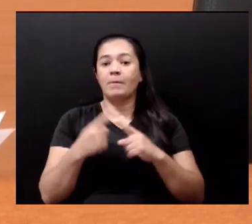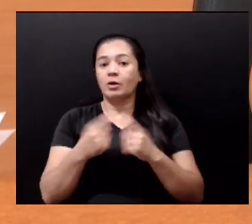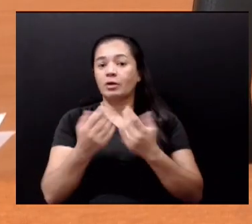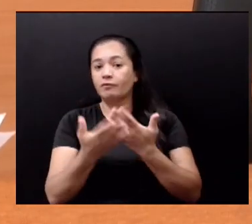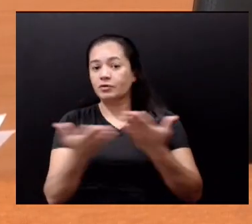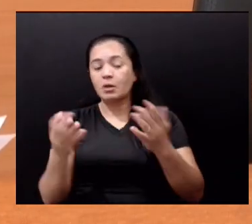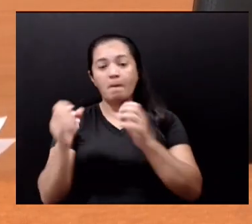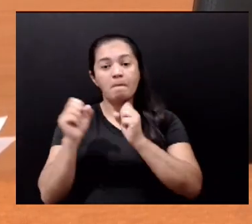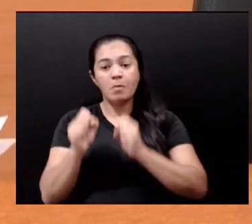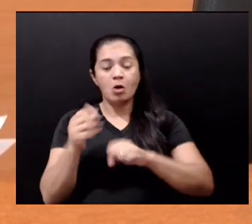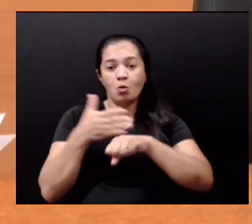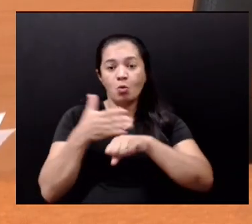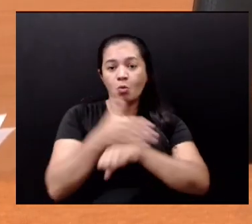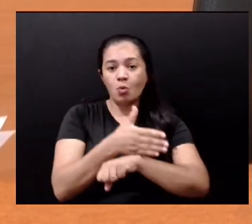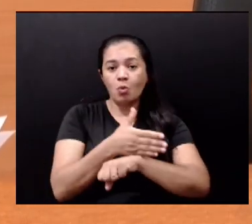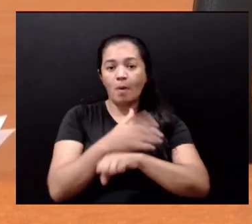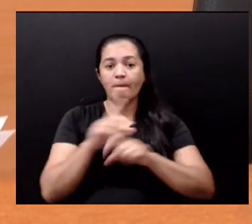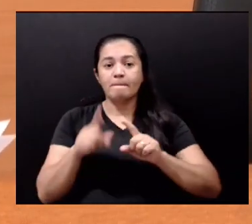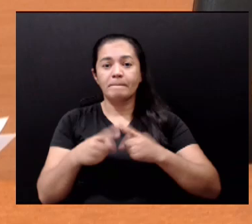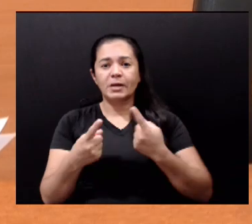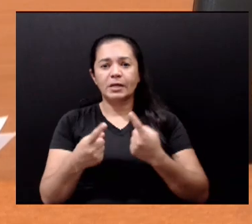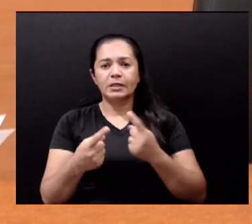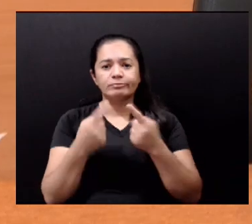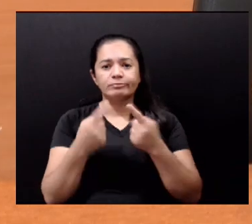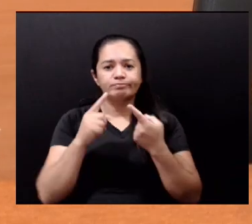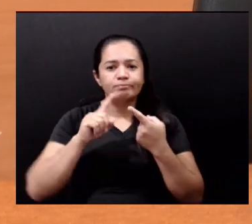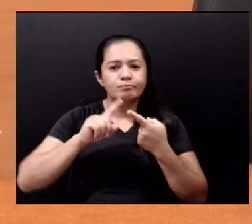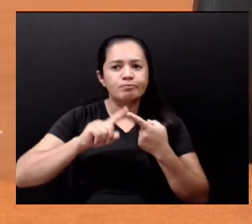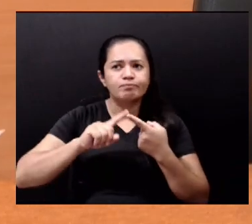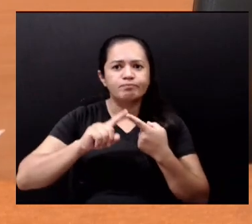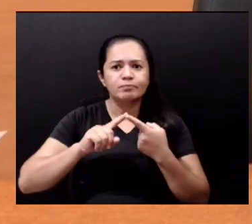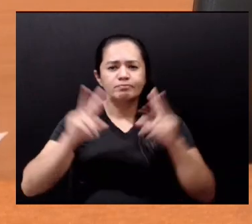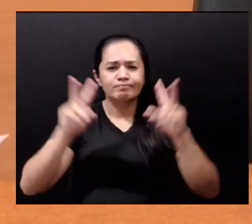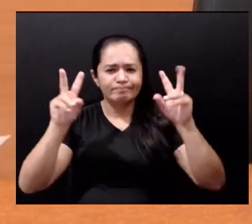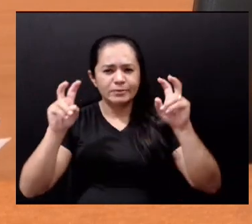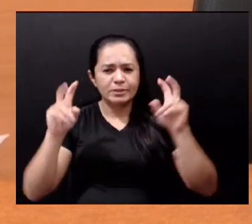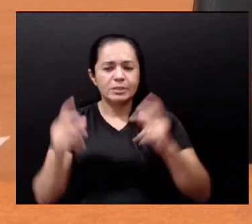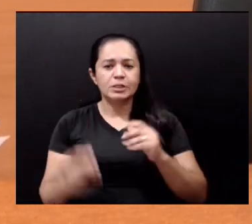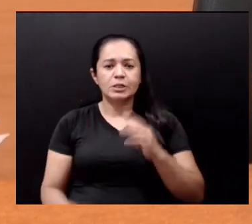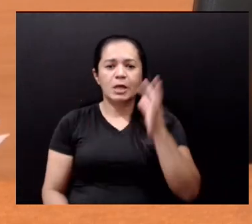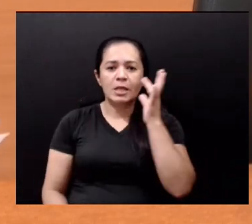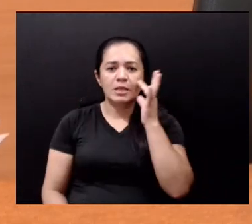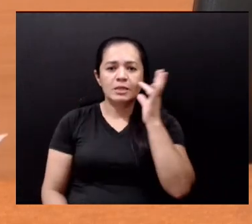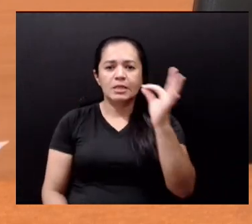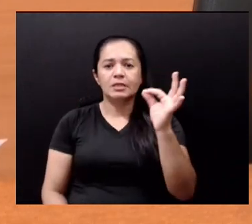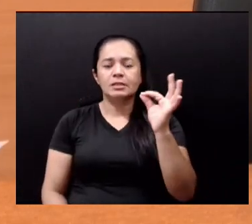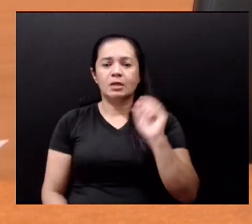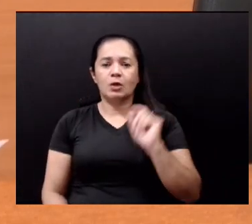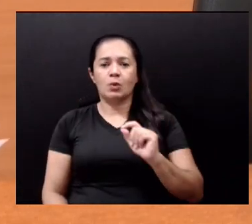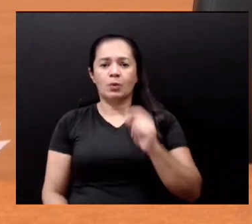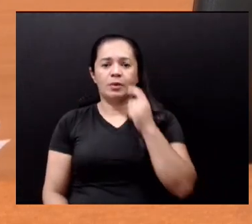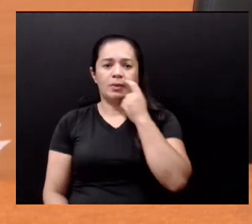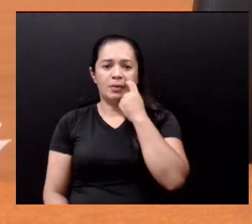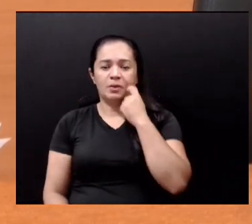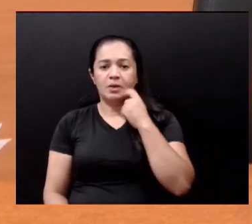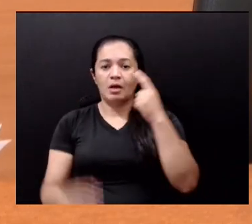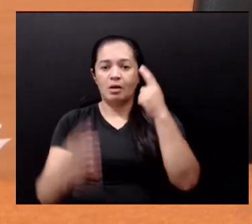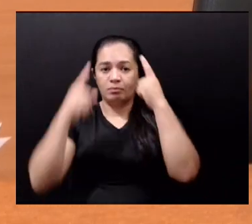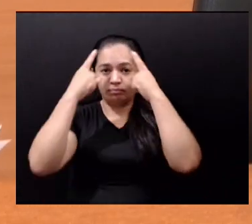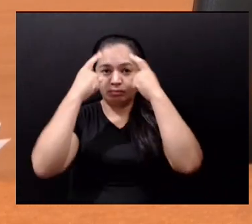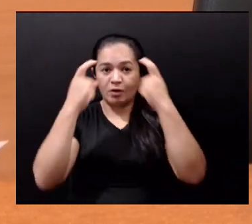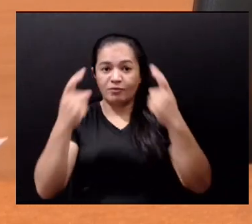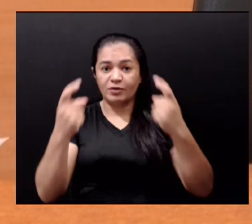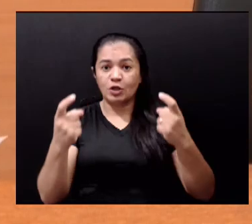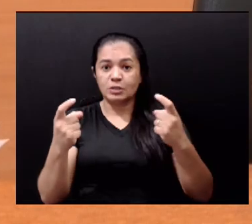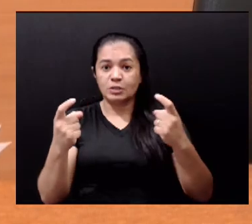uma coisa que chama muito a atenção, que foi o aumento da violência,